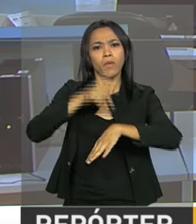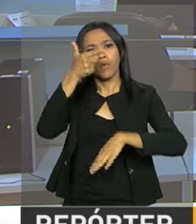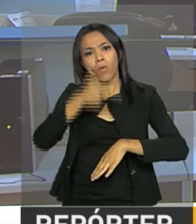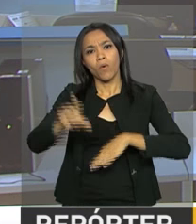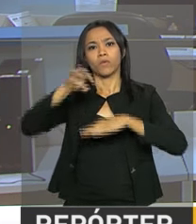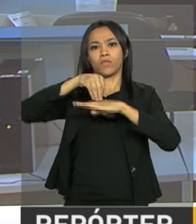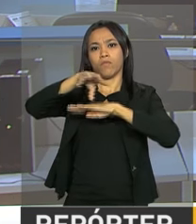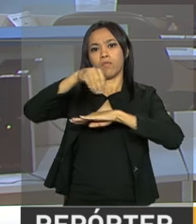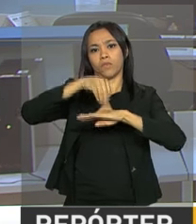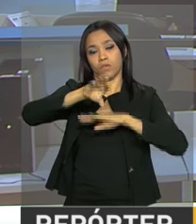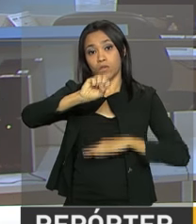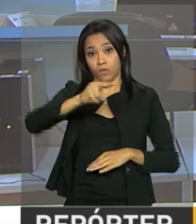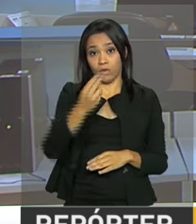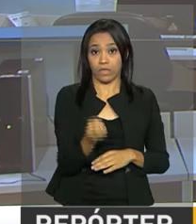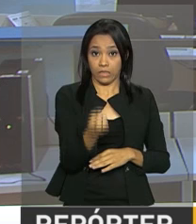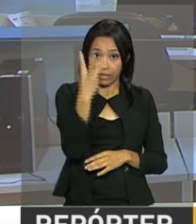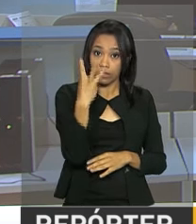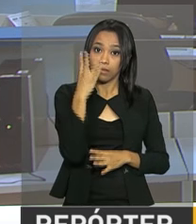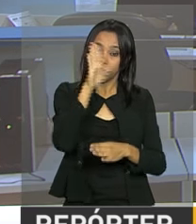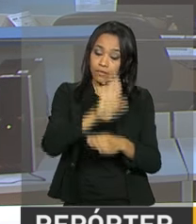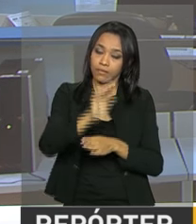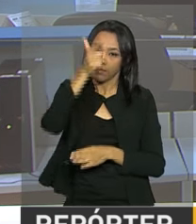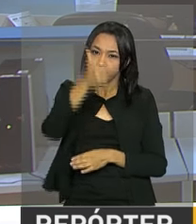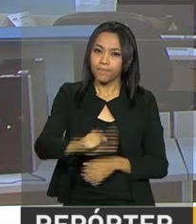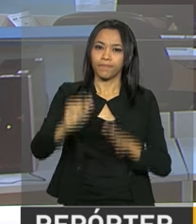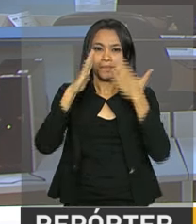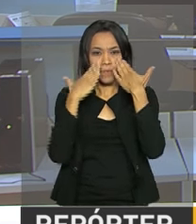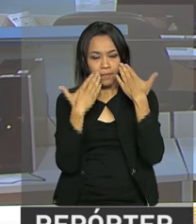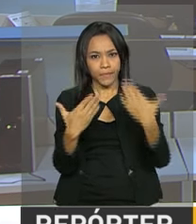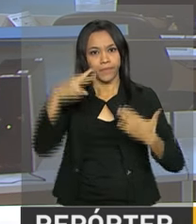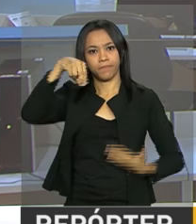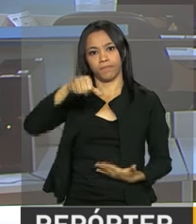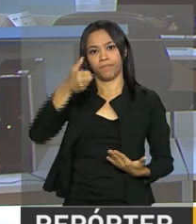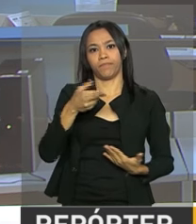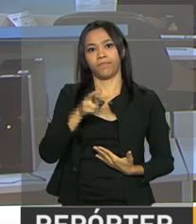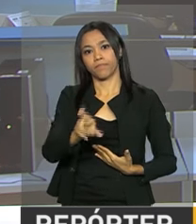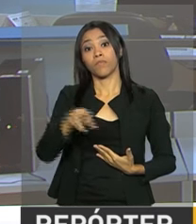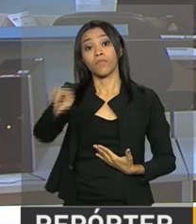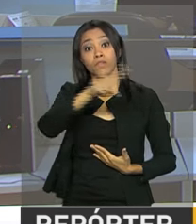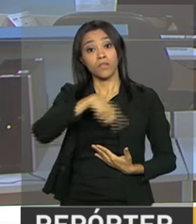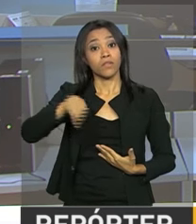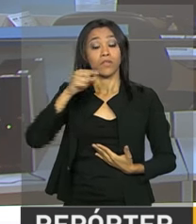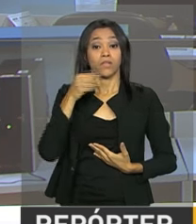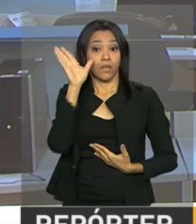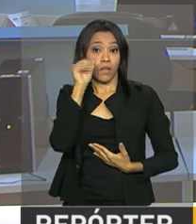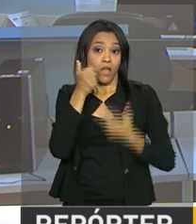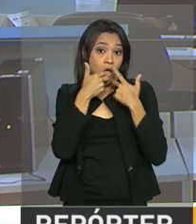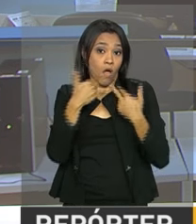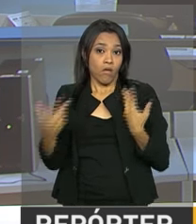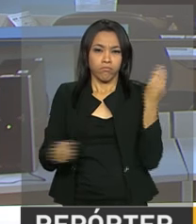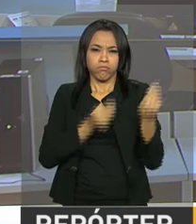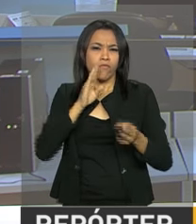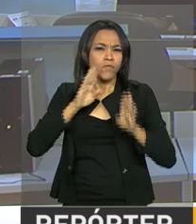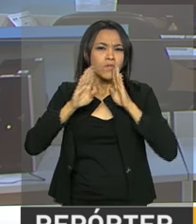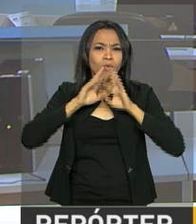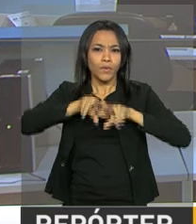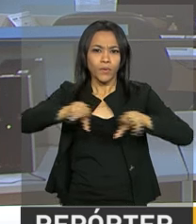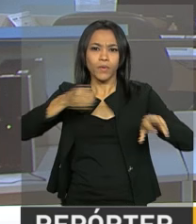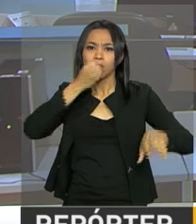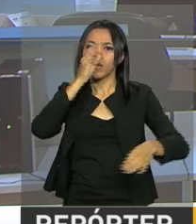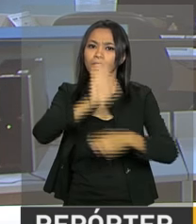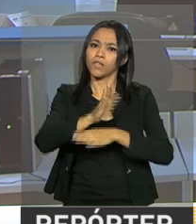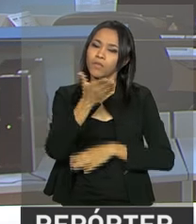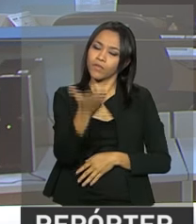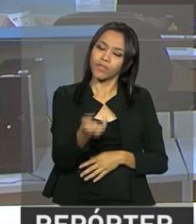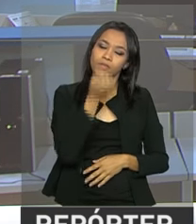outras informações ou às 15h na próxima edição do Repórter NBR. Acompanhe as novidades também pelas nossas redes sociais. Uma boa